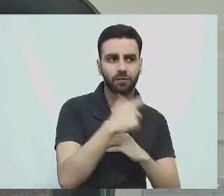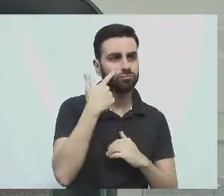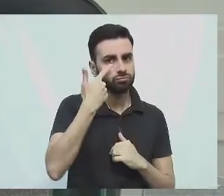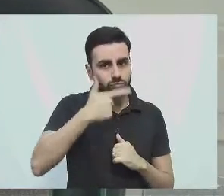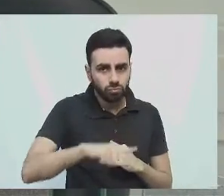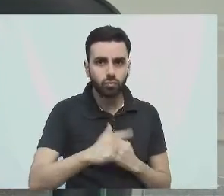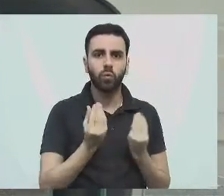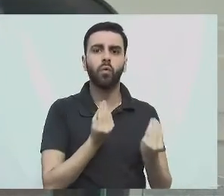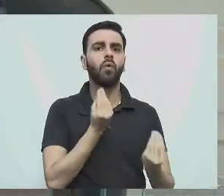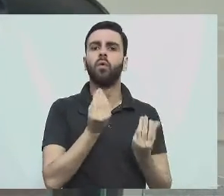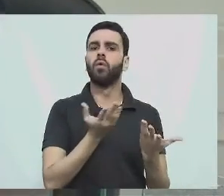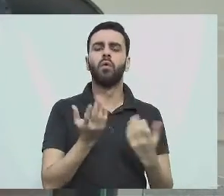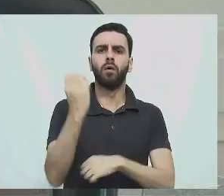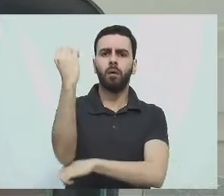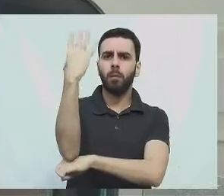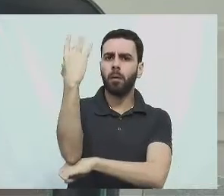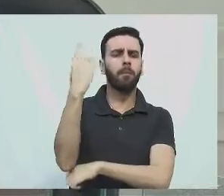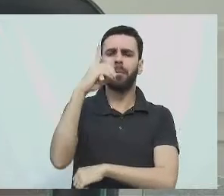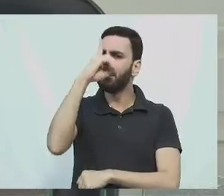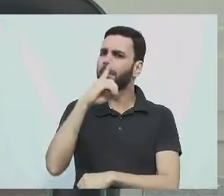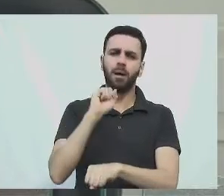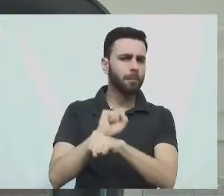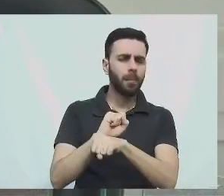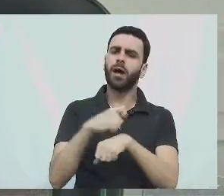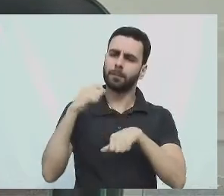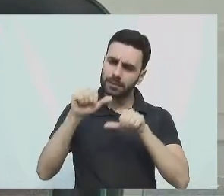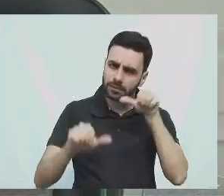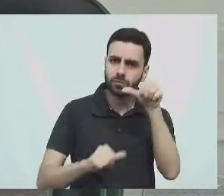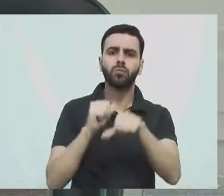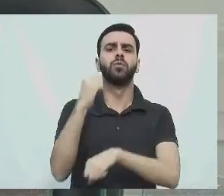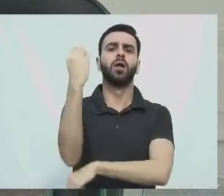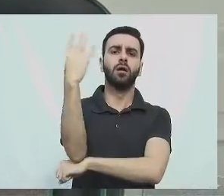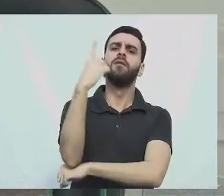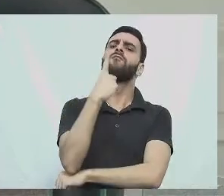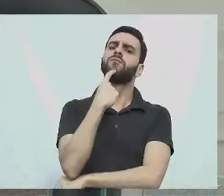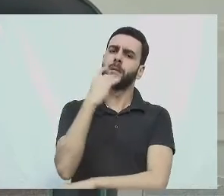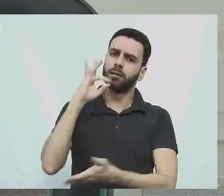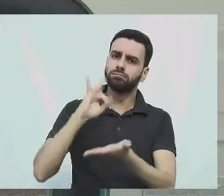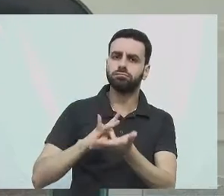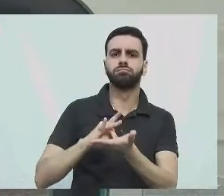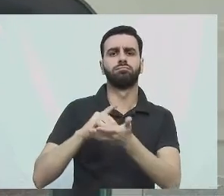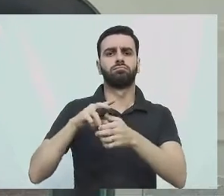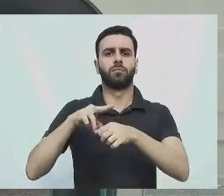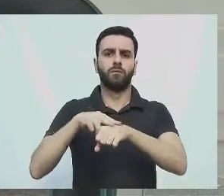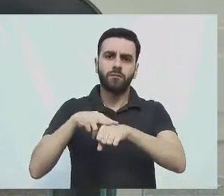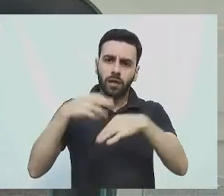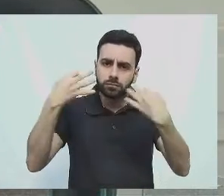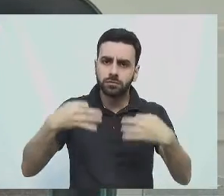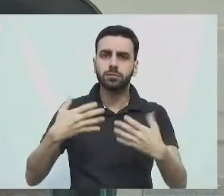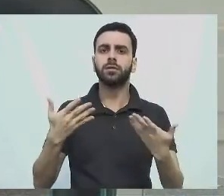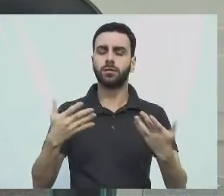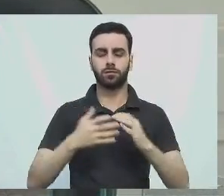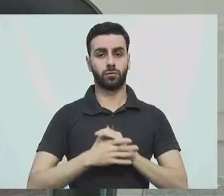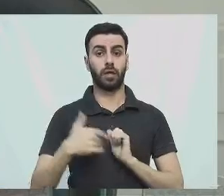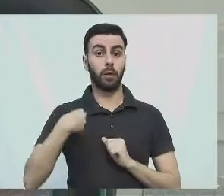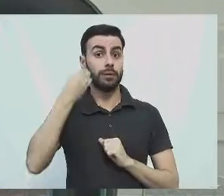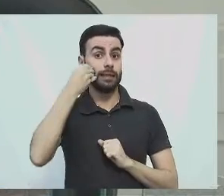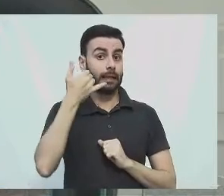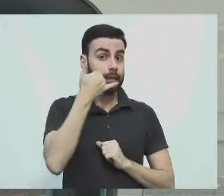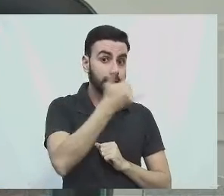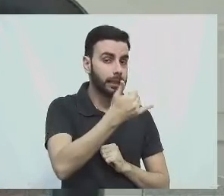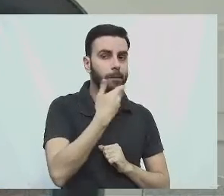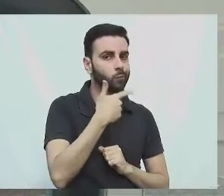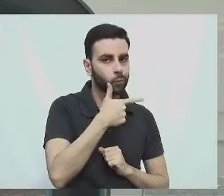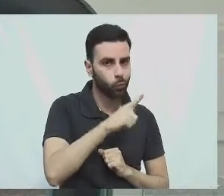ligar aquele sinal que está lá, o semáforo, e eu tentei falar lá, não consegui. Então, peçam